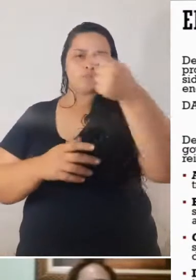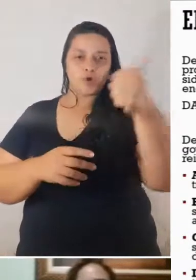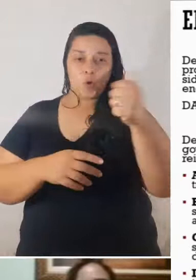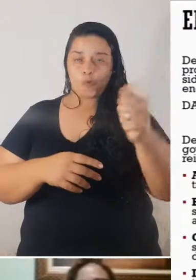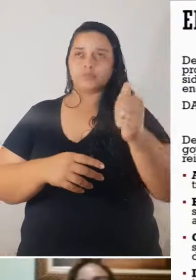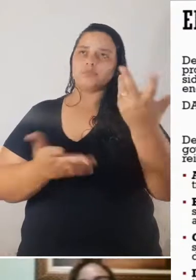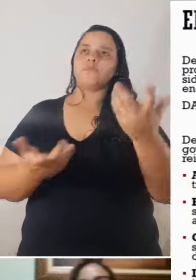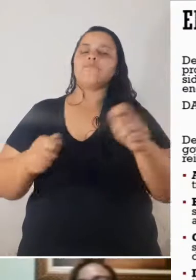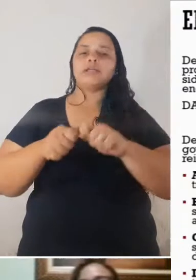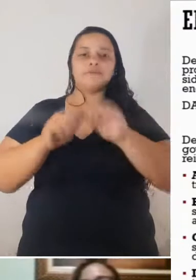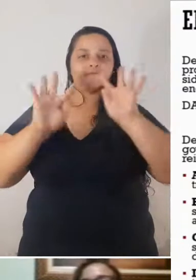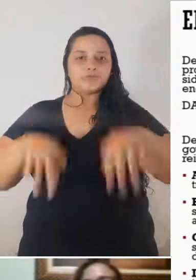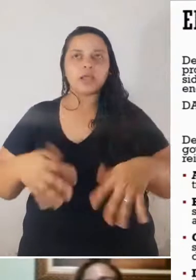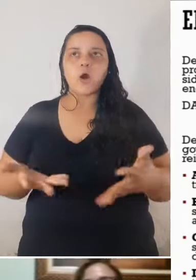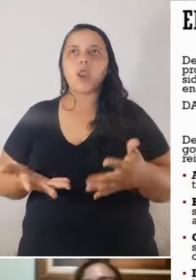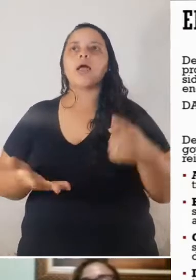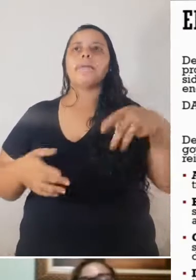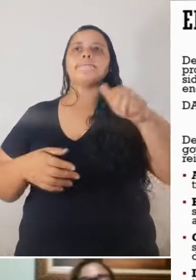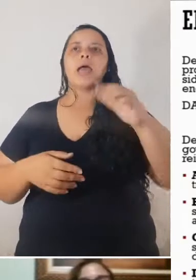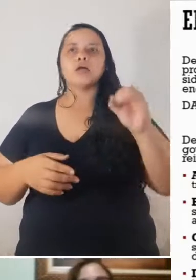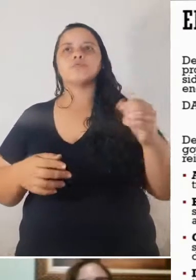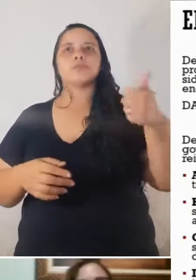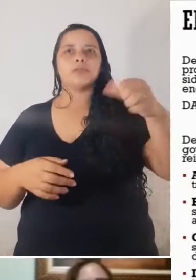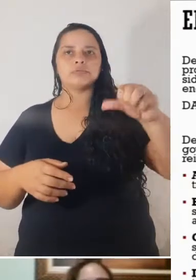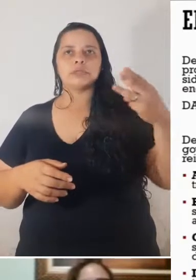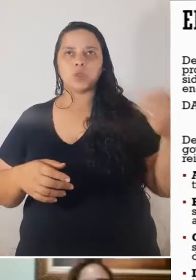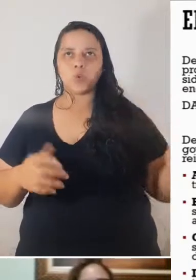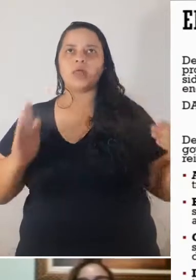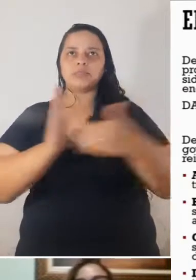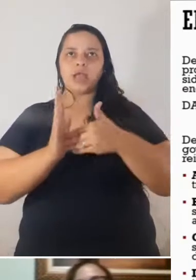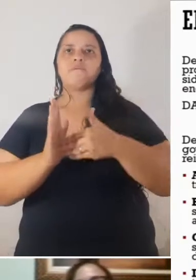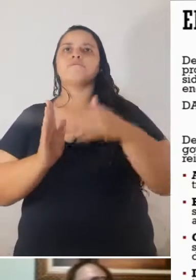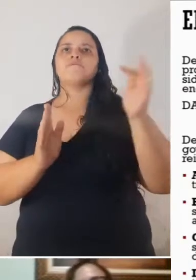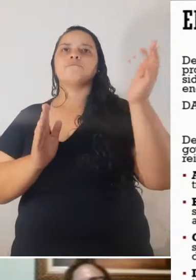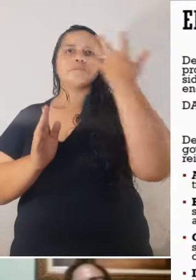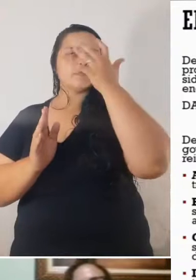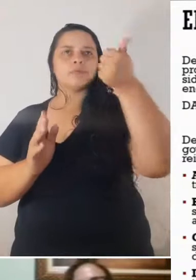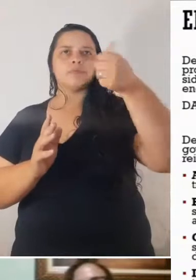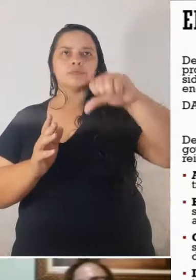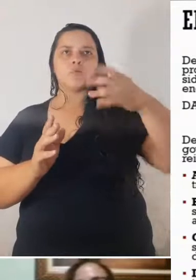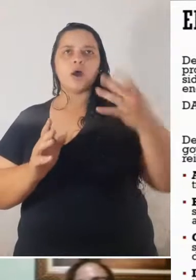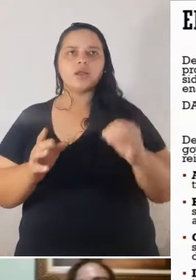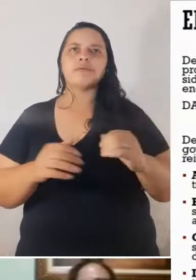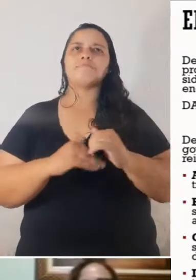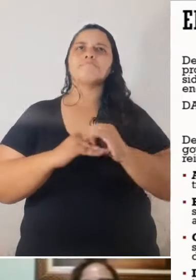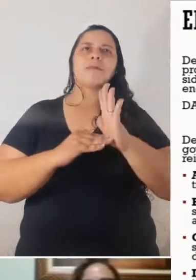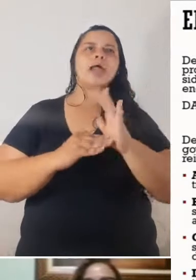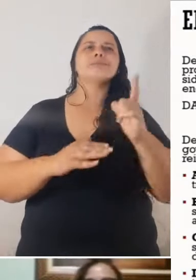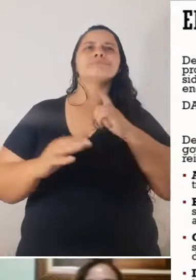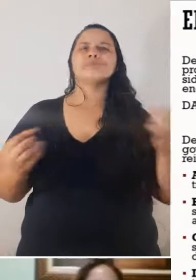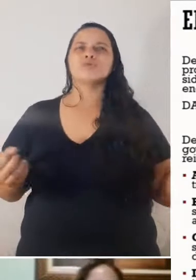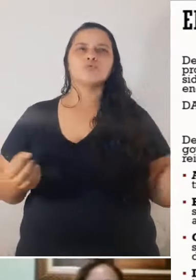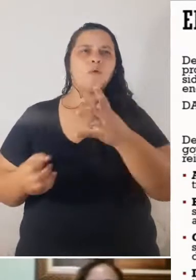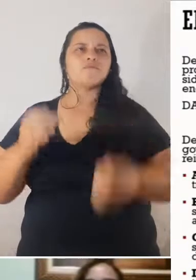texto introdutório. De março de 1931 a fevereiro de 1940, foram decretadas mais de 150 leis